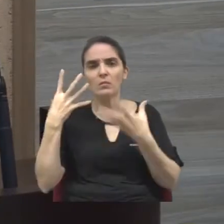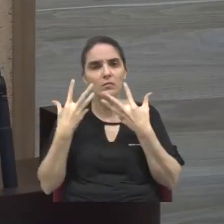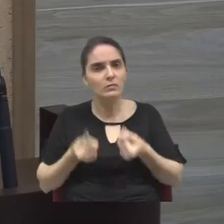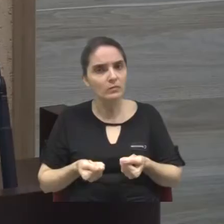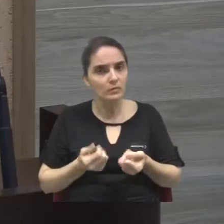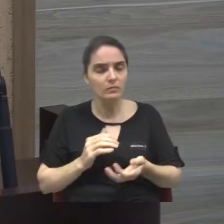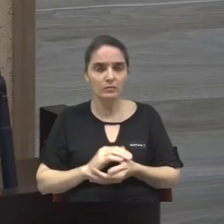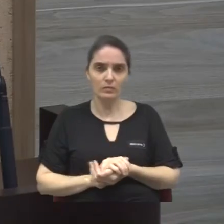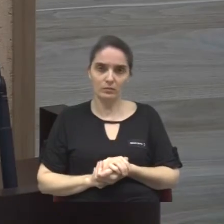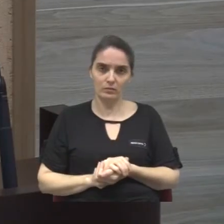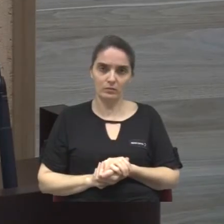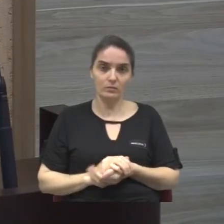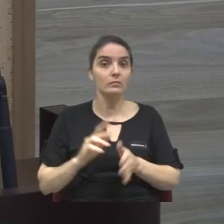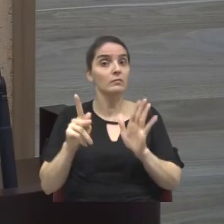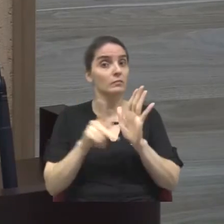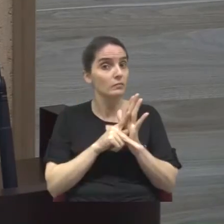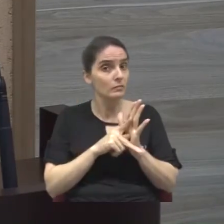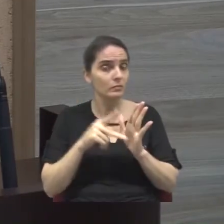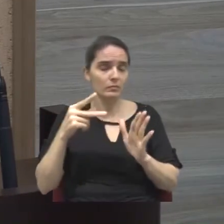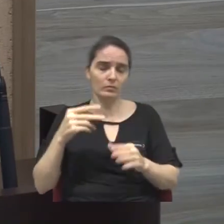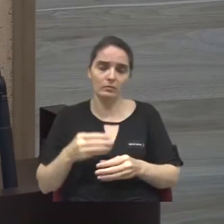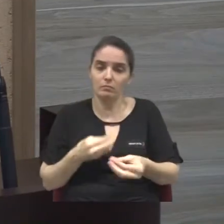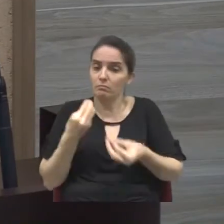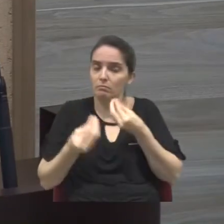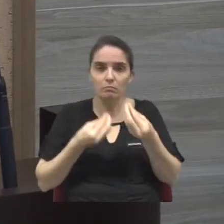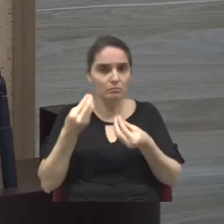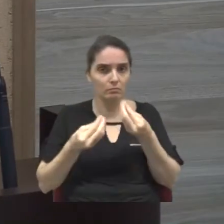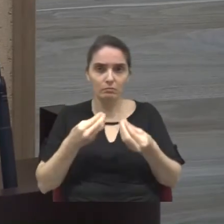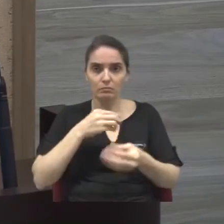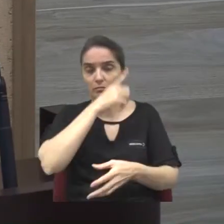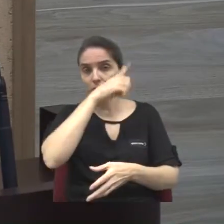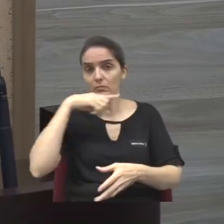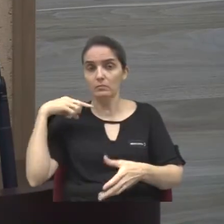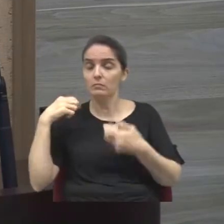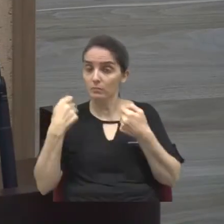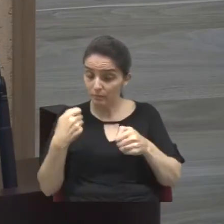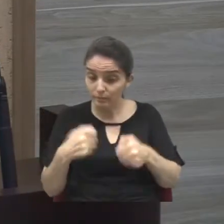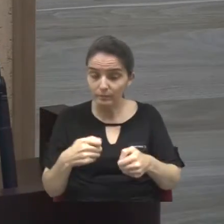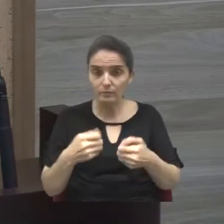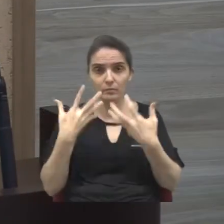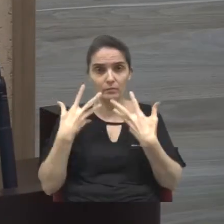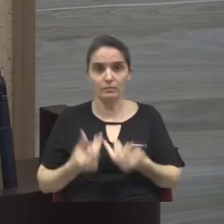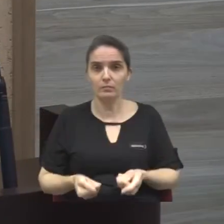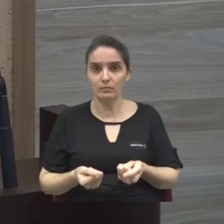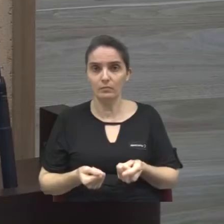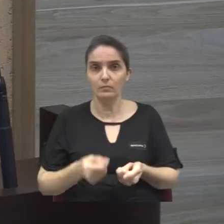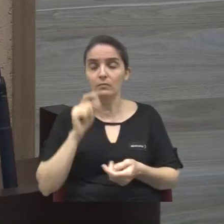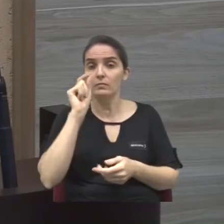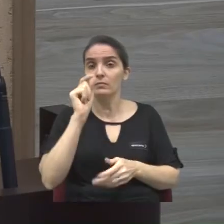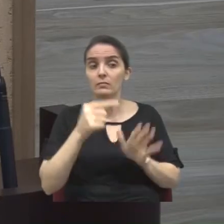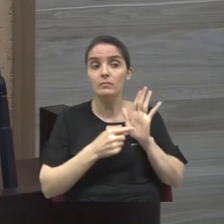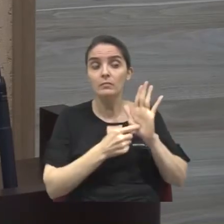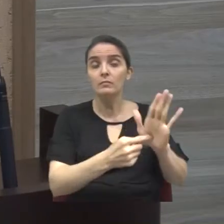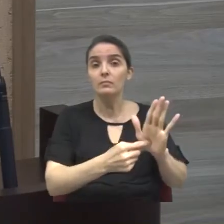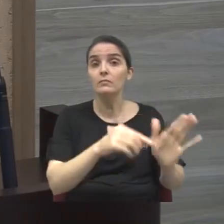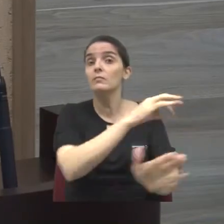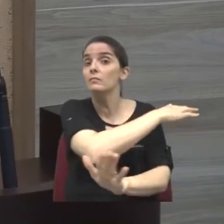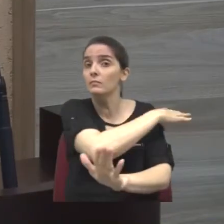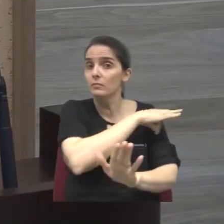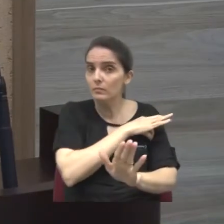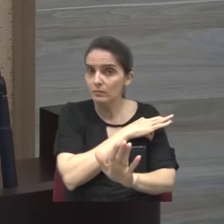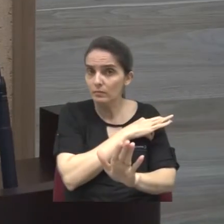atribuições da função, é necessário esclarecer isso. Quem nos levou foi o prefeito, e é para ele que